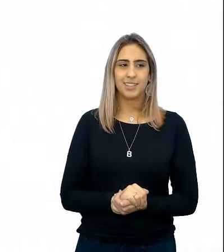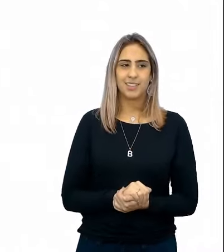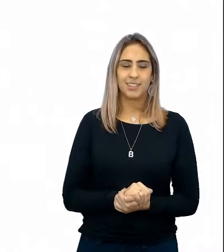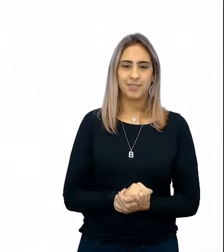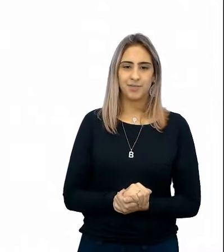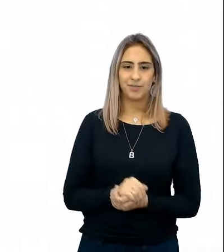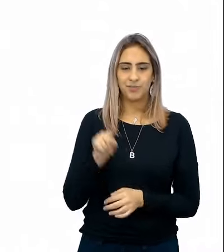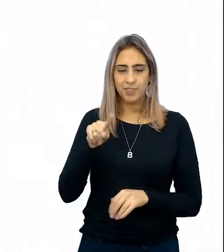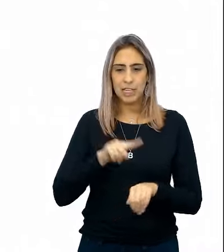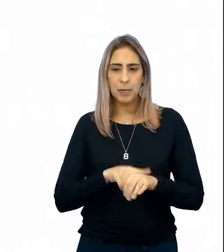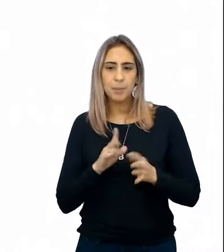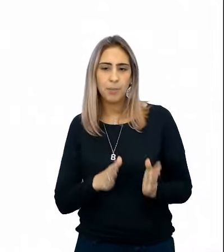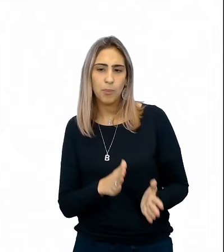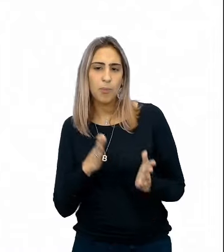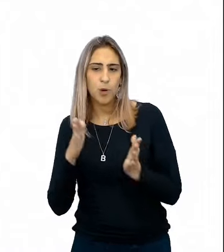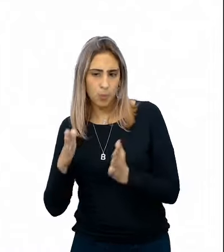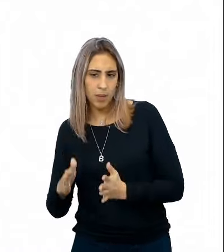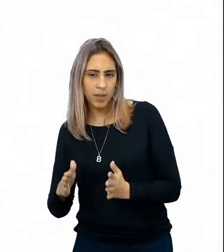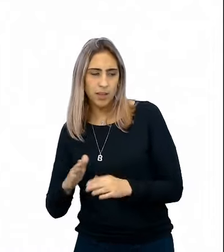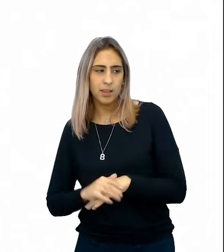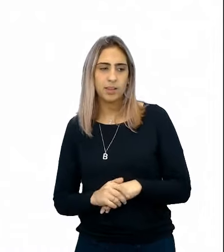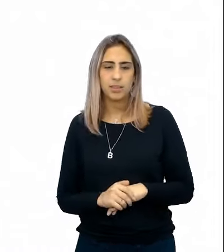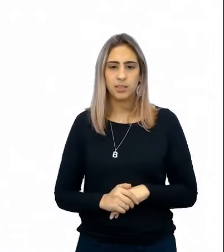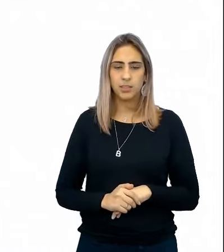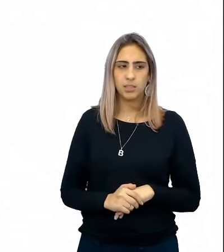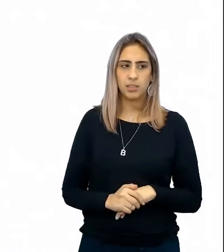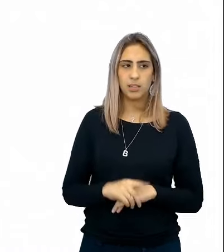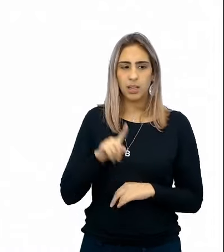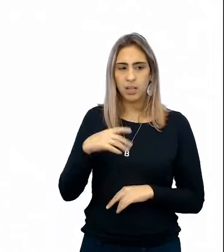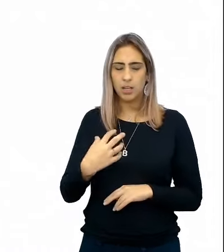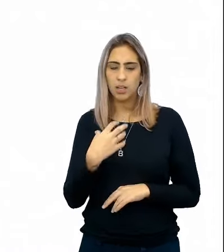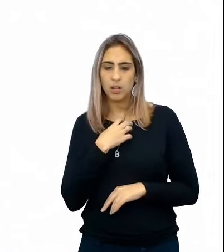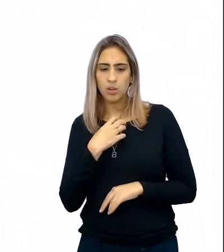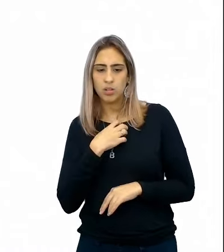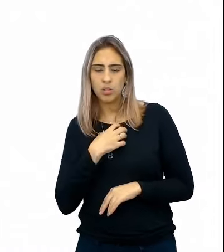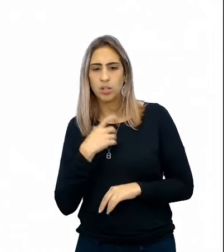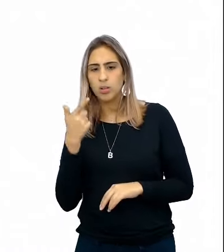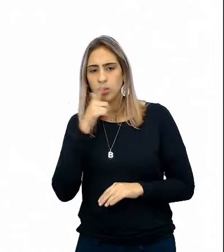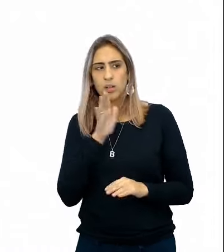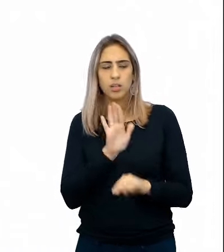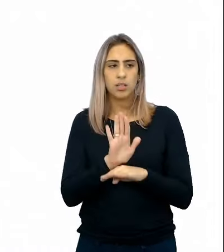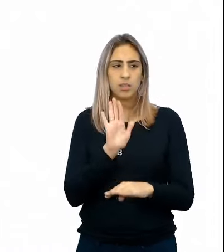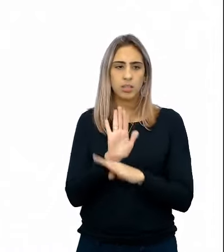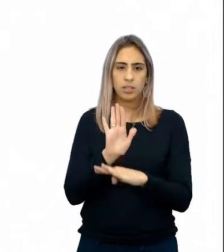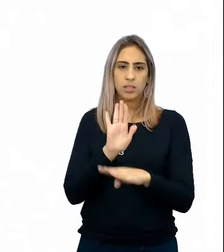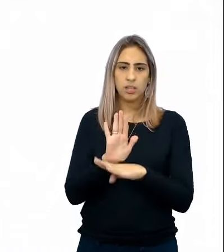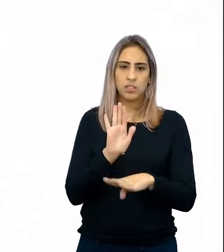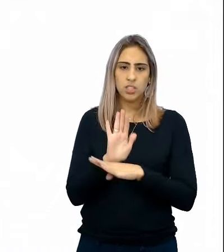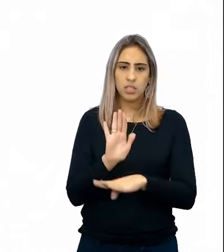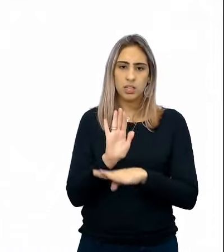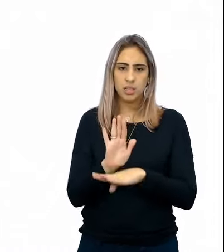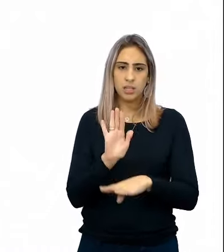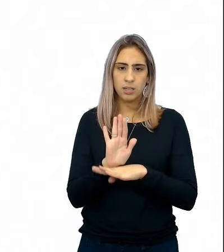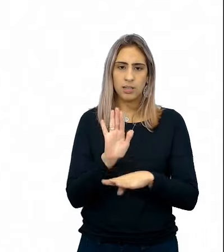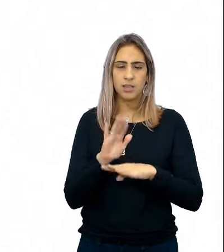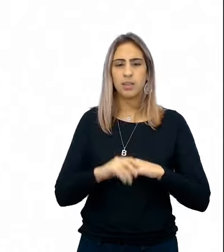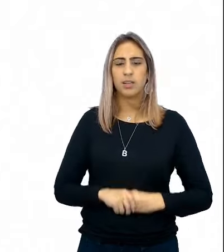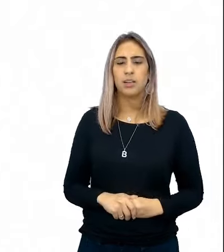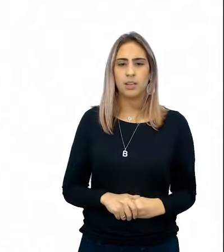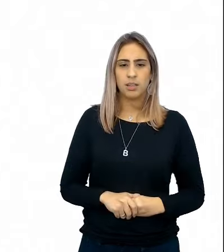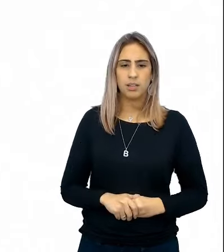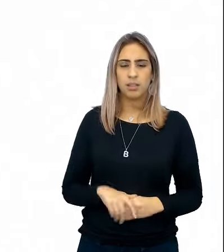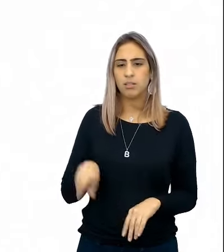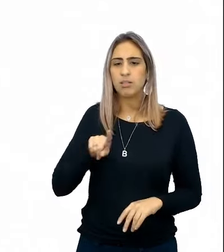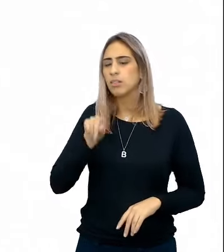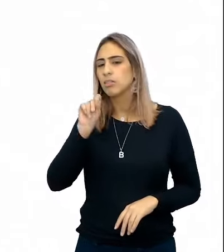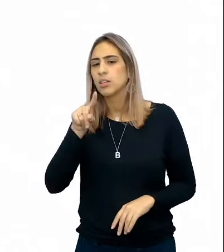E esse momento é uma forma de contribuir para o desdobramento de vocês. Não que